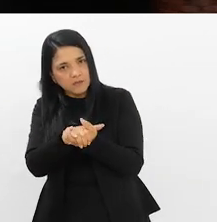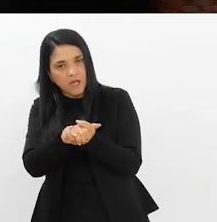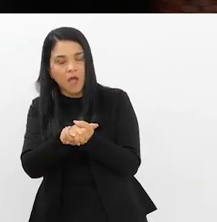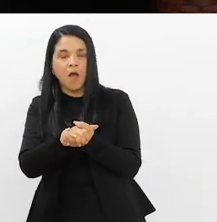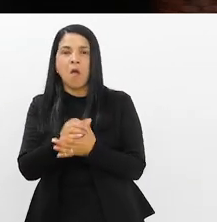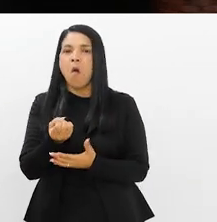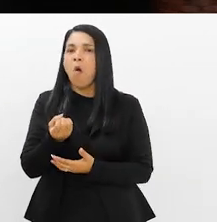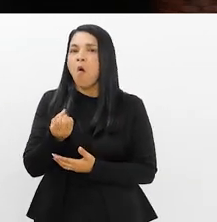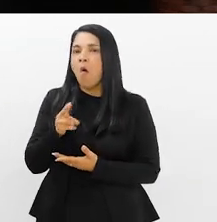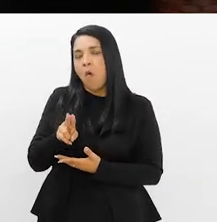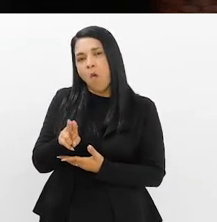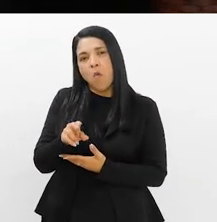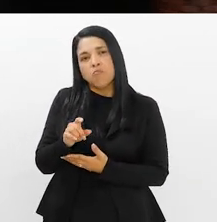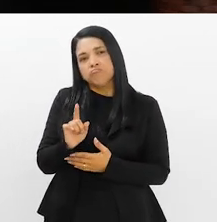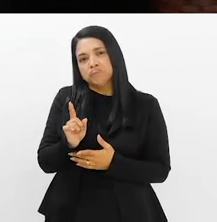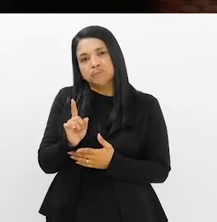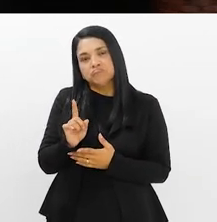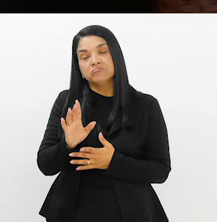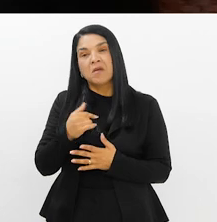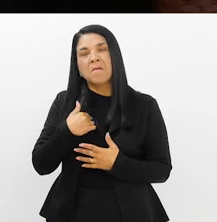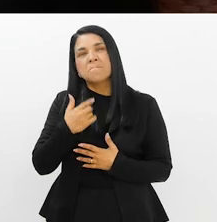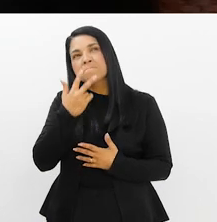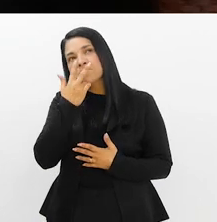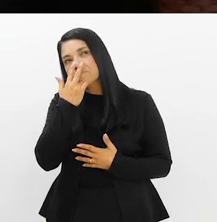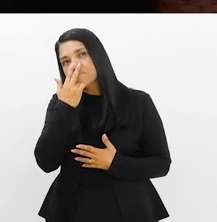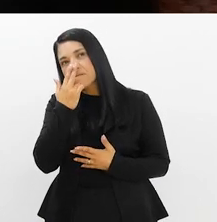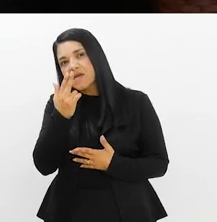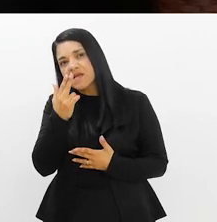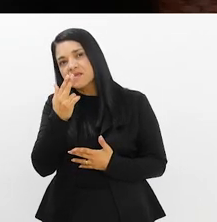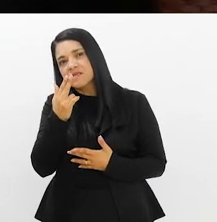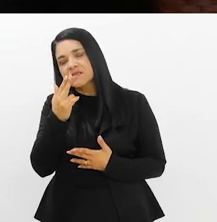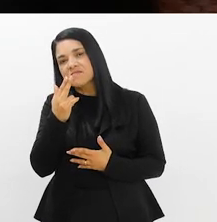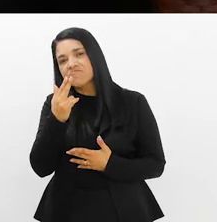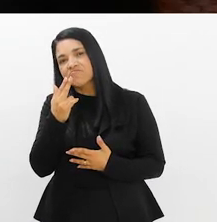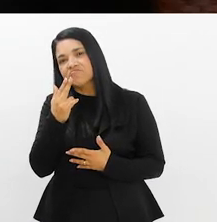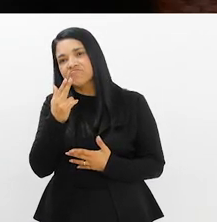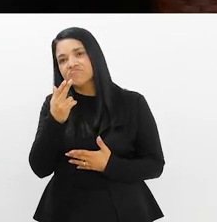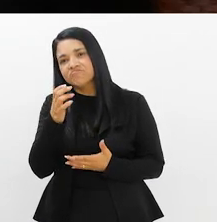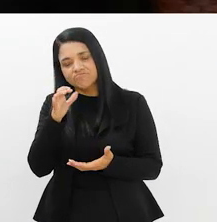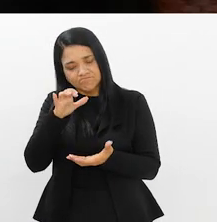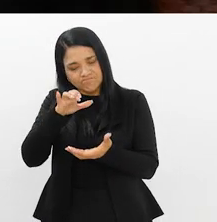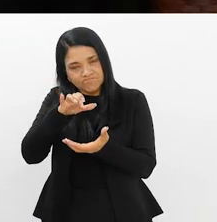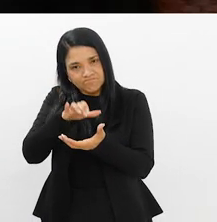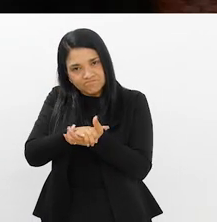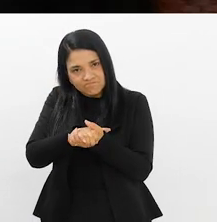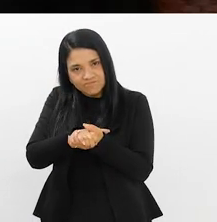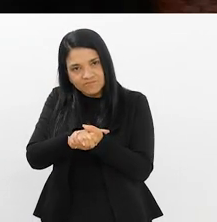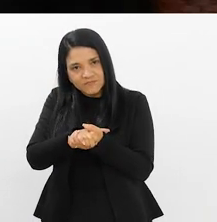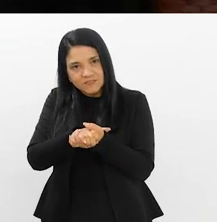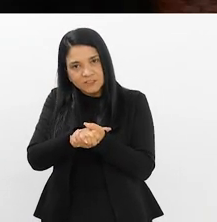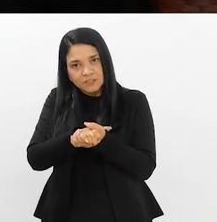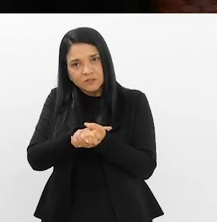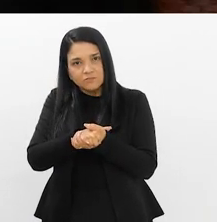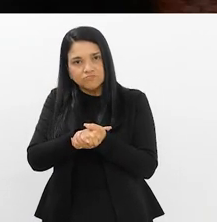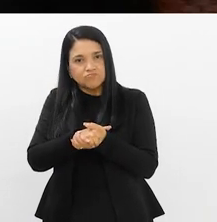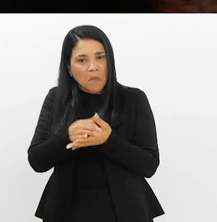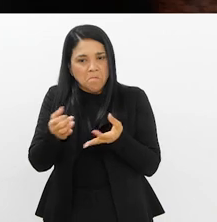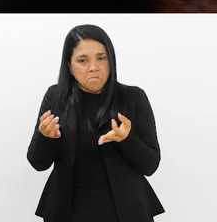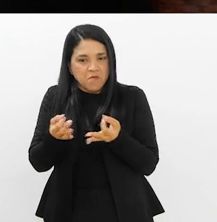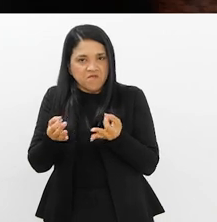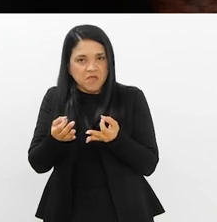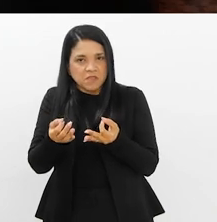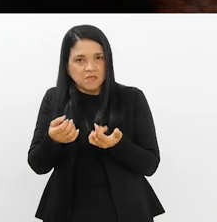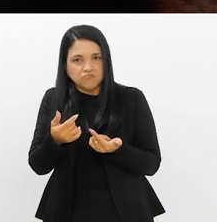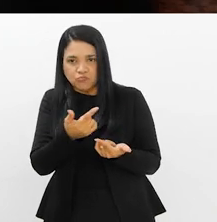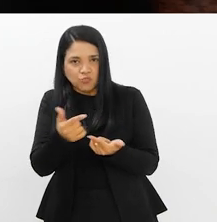pode escolher uma vida conjugal, mas parece que essa vida conjugal não se completa se não tiver um filho?